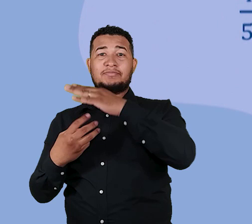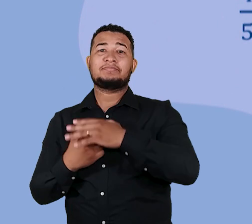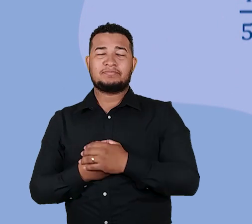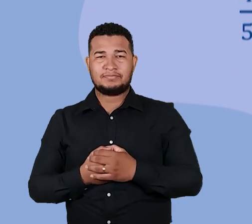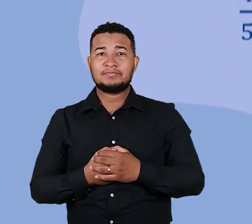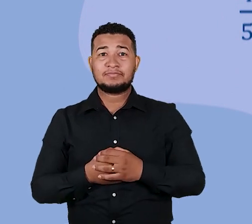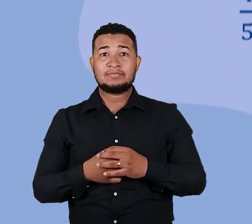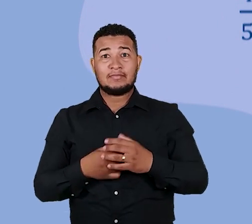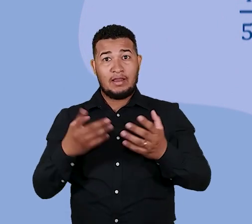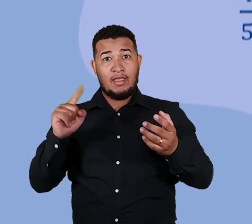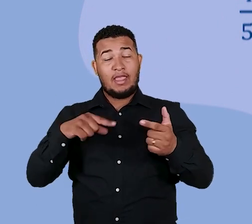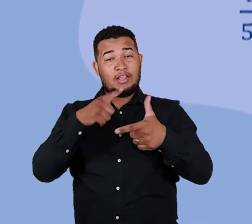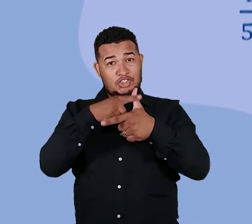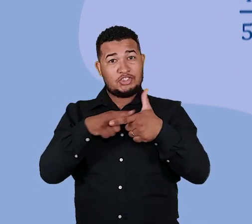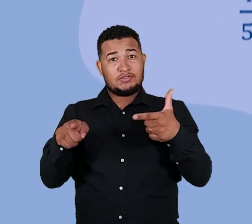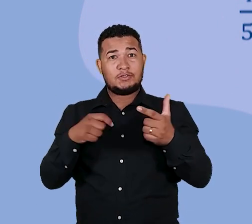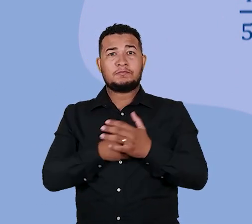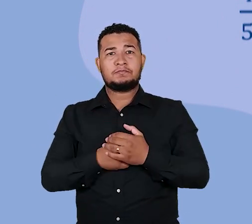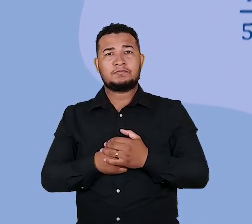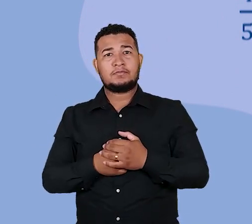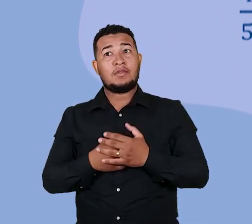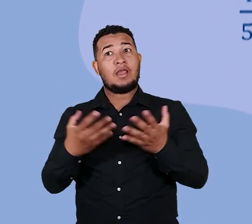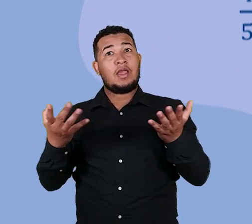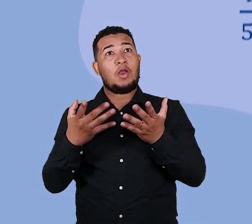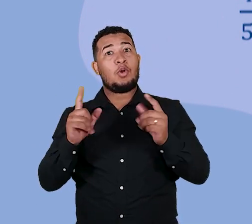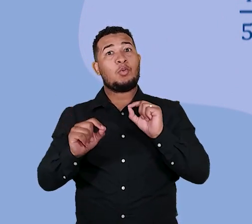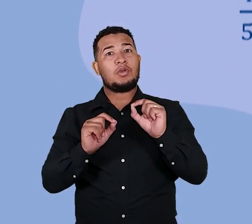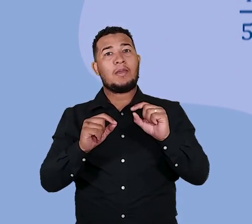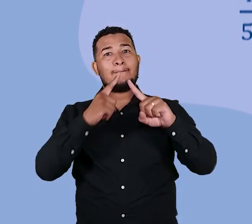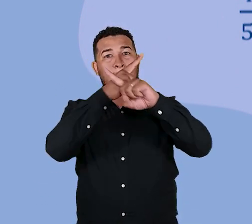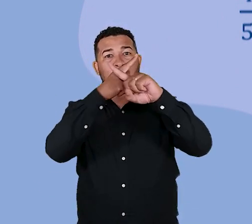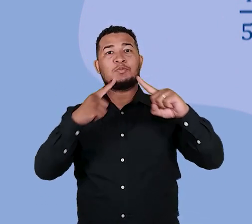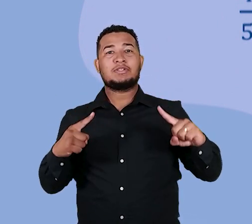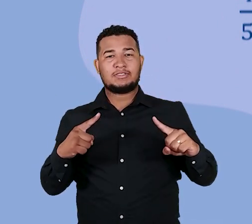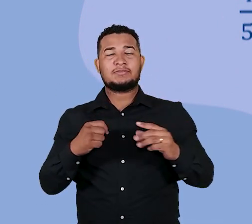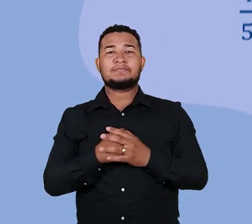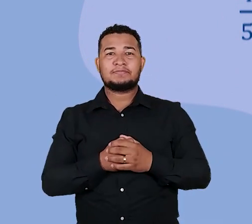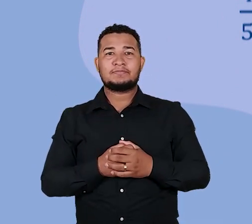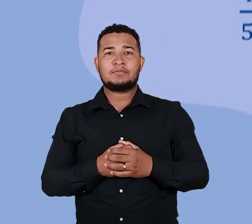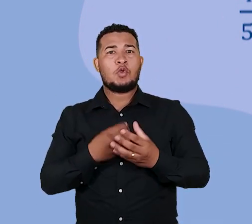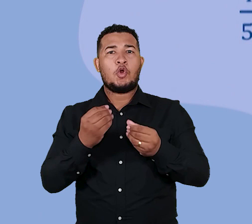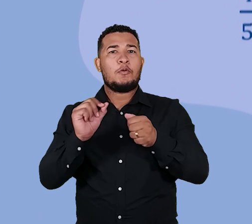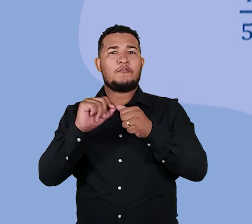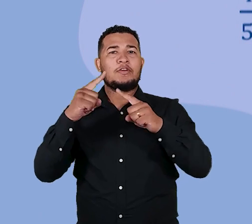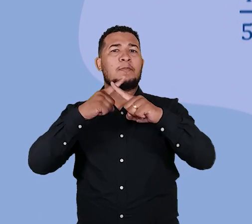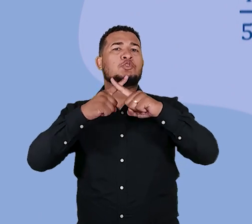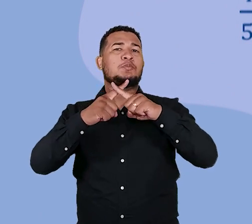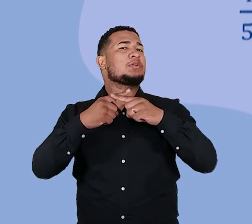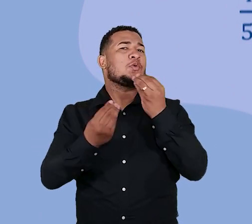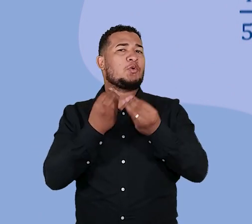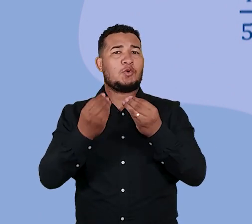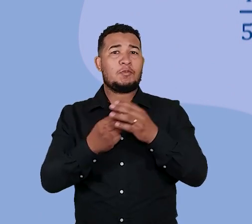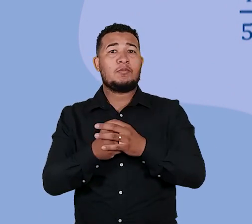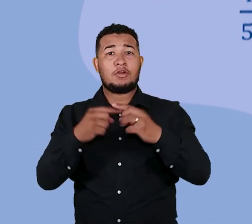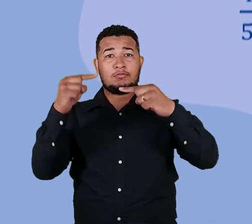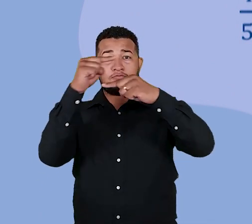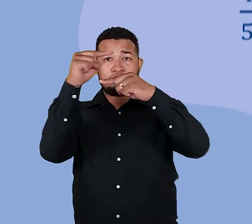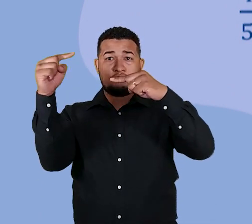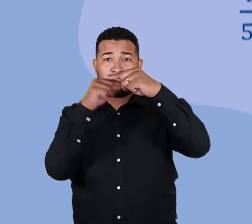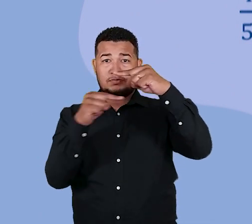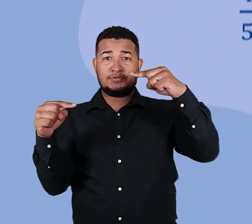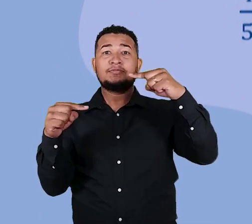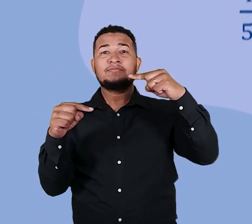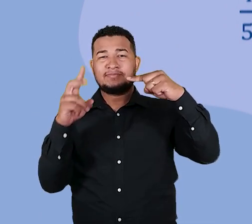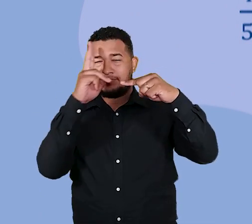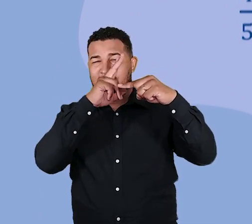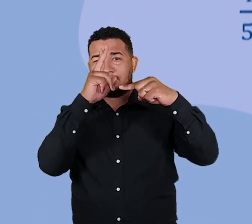coisa linda. Era uma divisão? Agora, é uma multiplicação. Então, como é que você faz a multiplicação mesmo, hein? De cima com o de